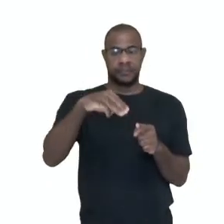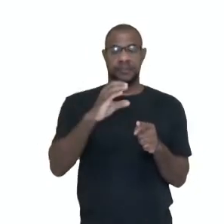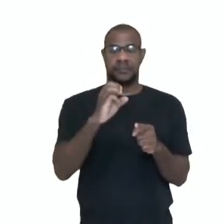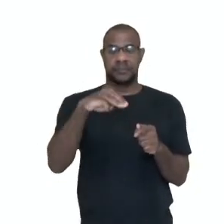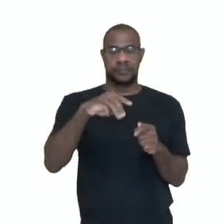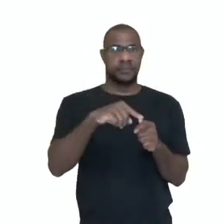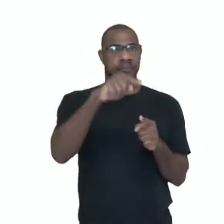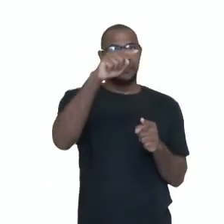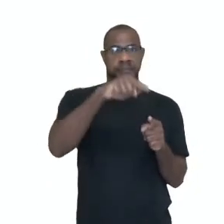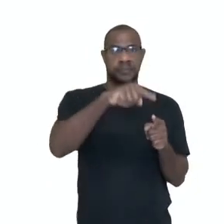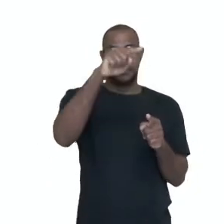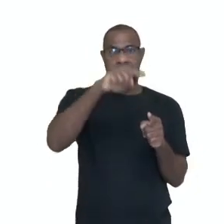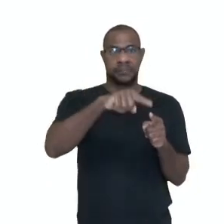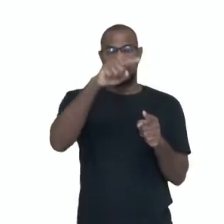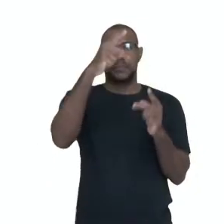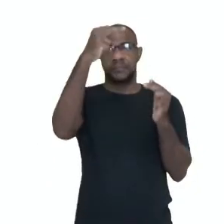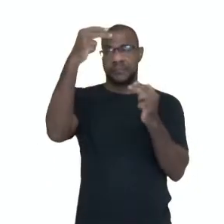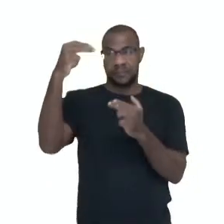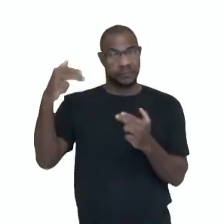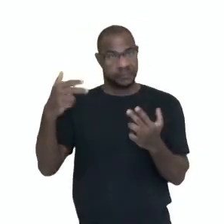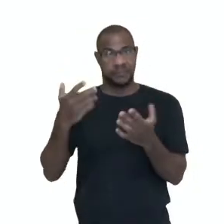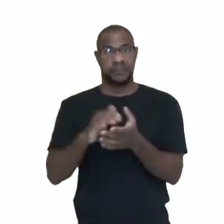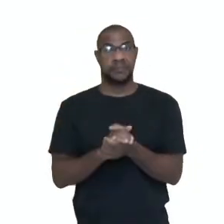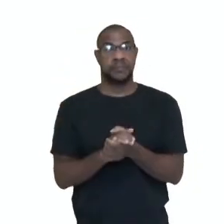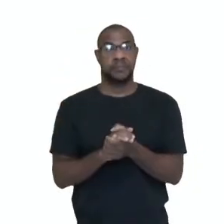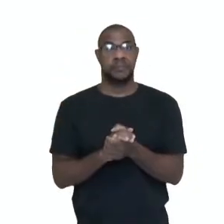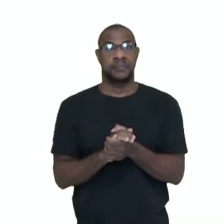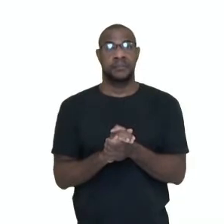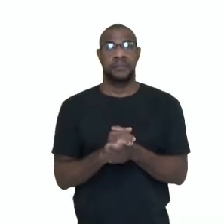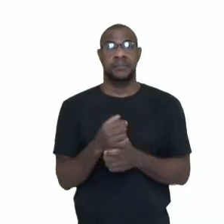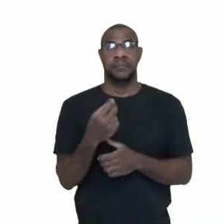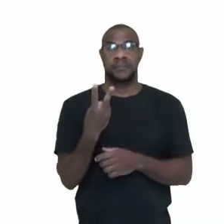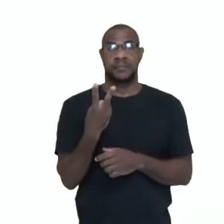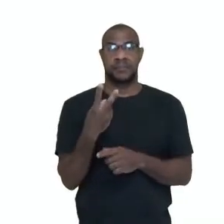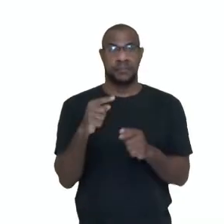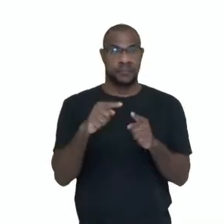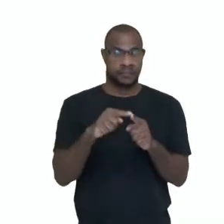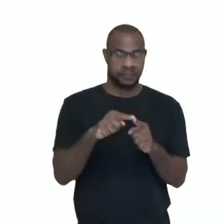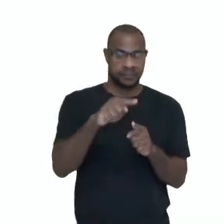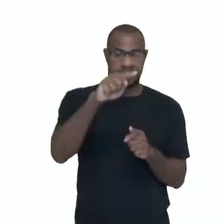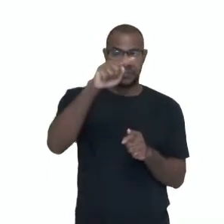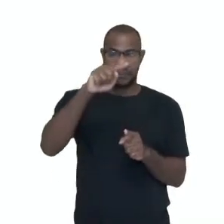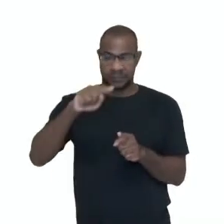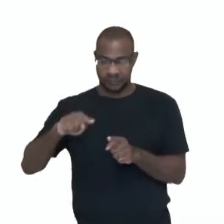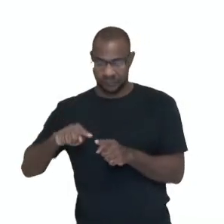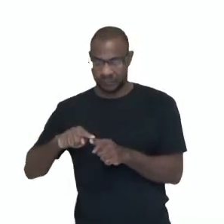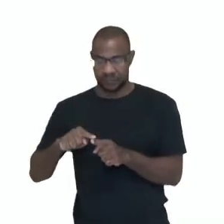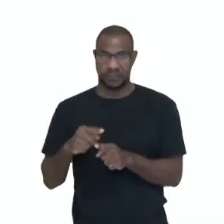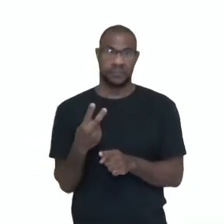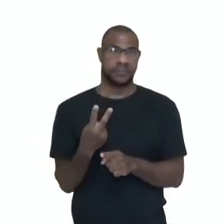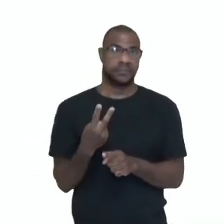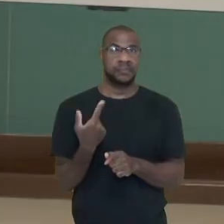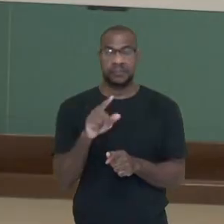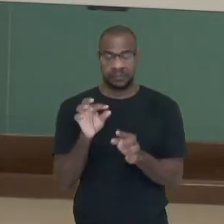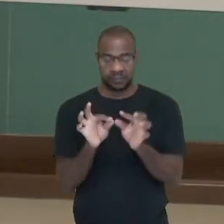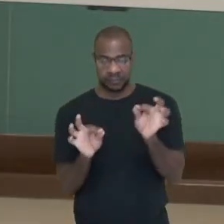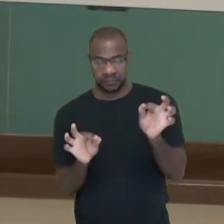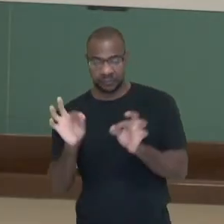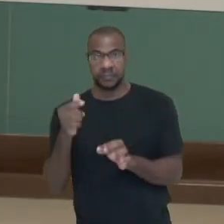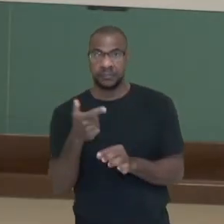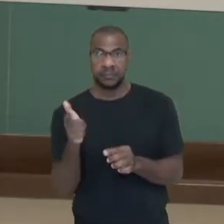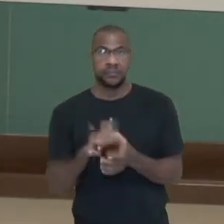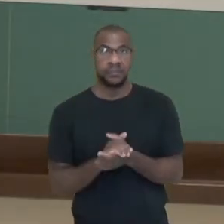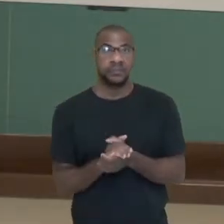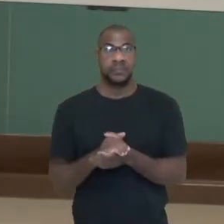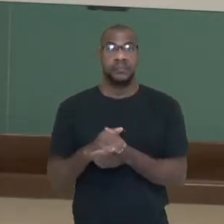as 4 medidas são iguais. E dois triângulos, que eu não tenho a princípio medida nenhuma. Mas ele fala para mim que M